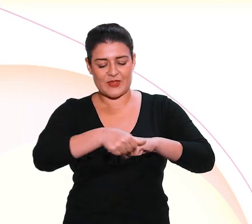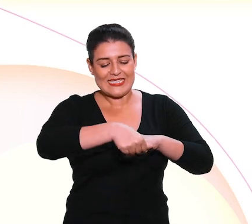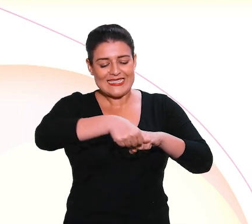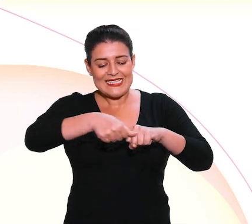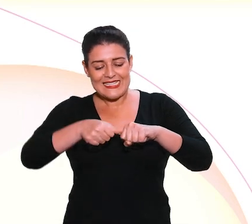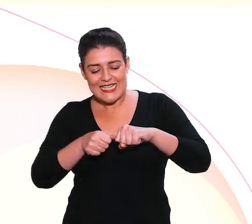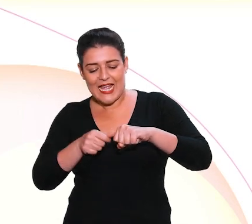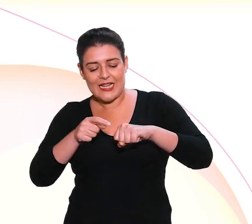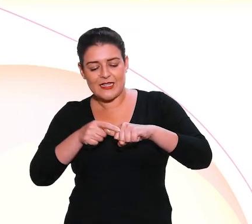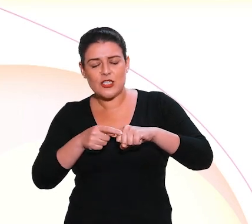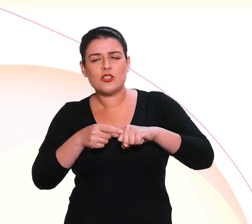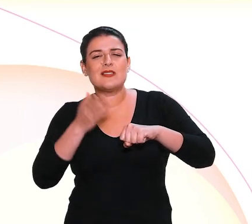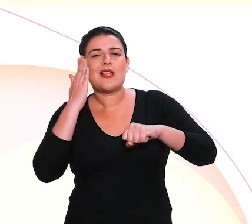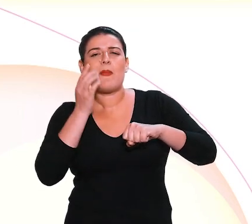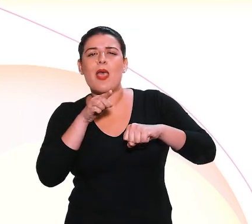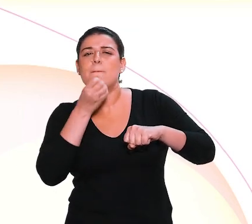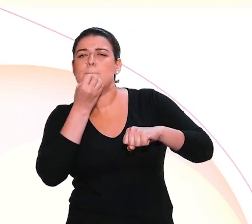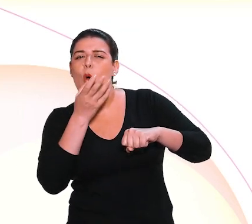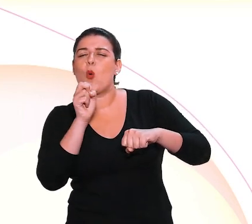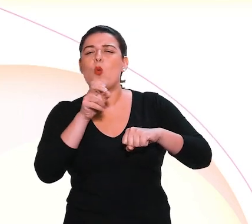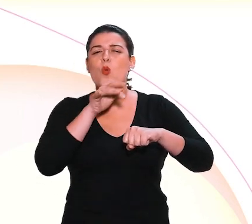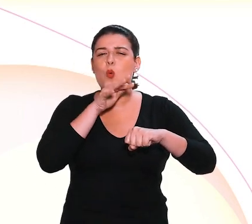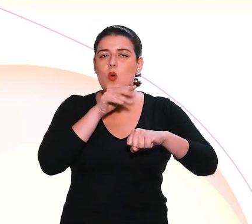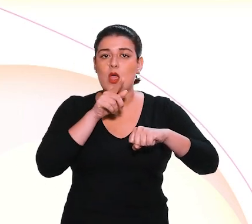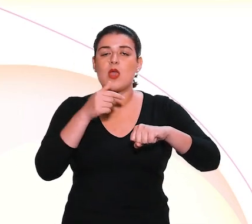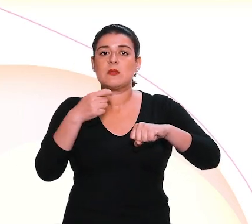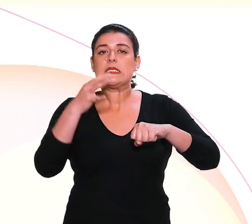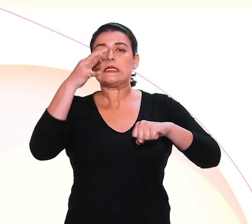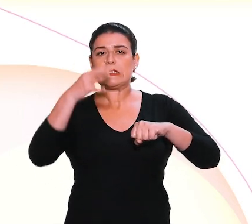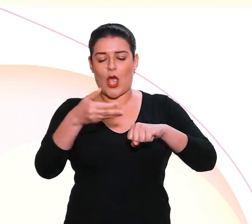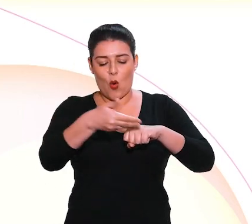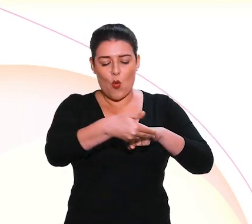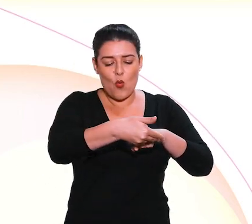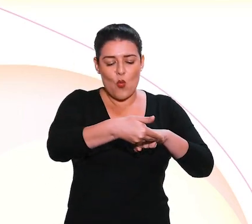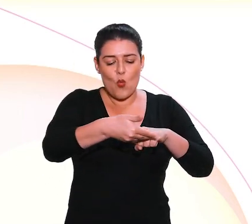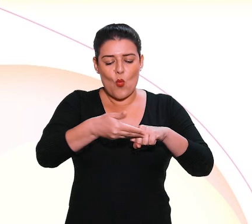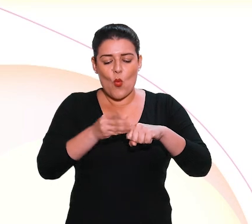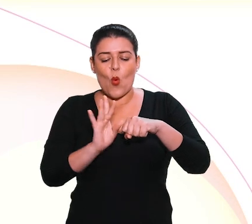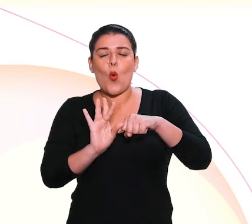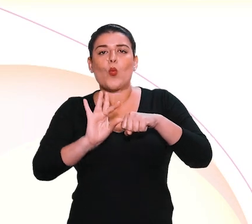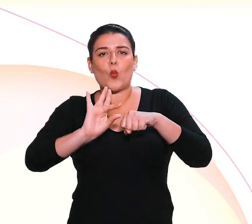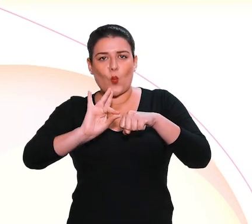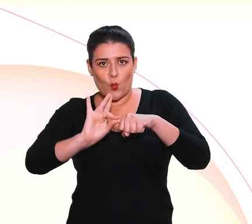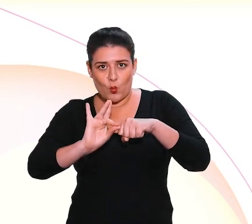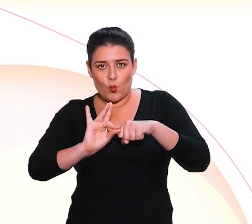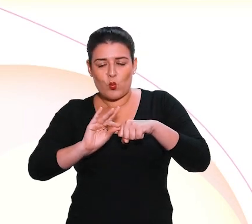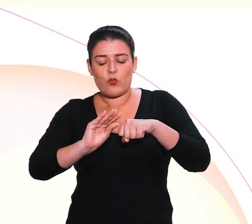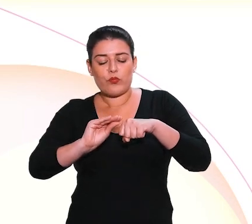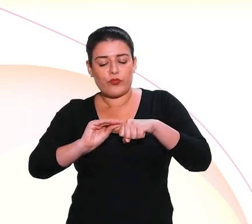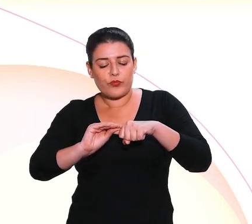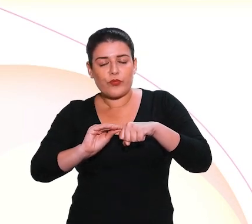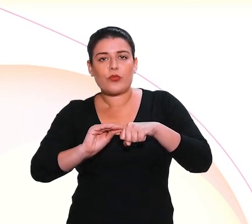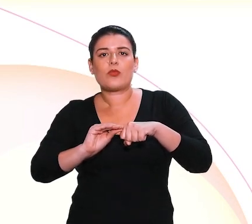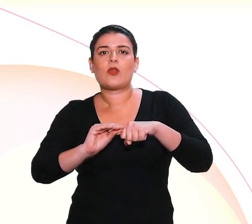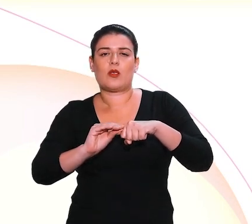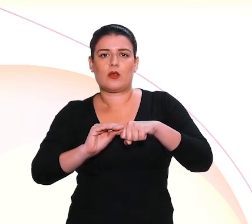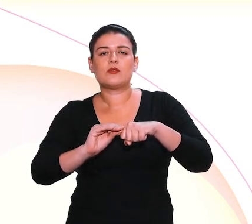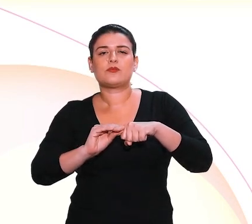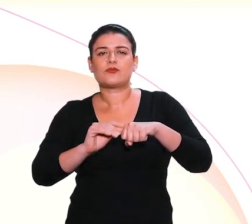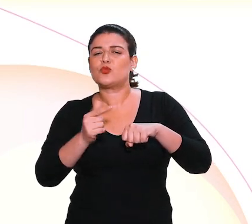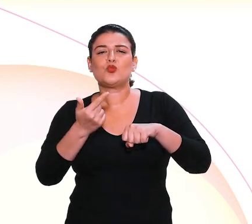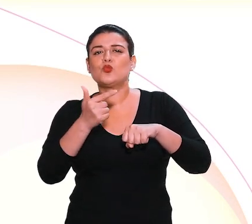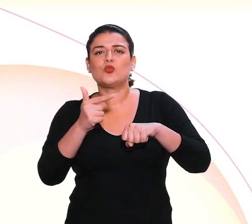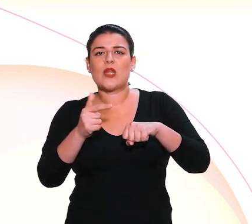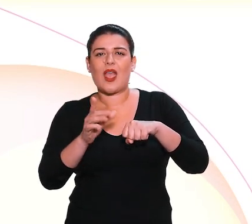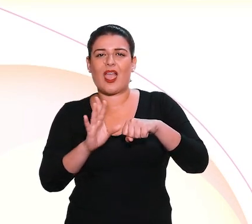numa cicatriz boa? Eu espero que seja uma cicatriz regular, que ela esteja fechada, que ela esteja livre, ou seja, que ela